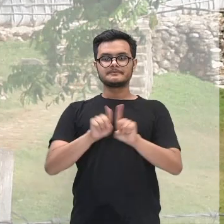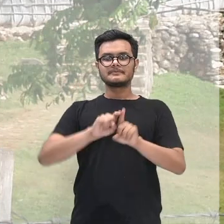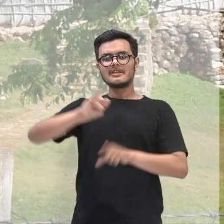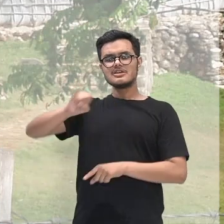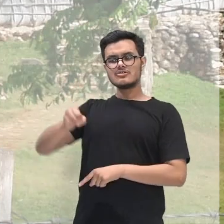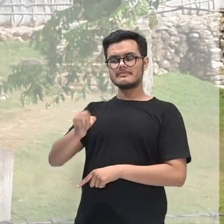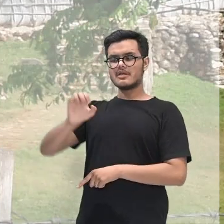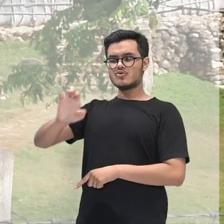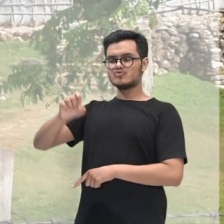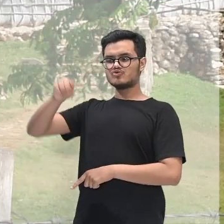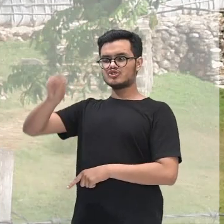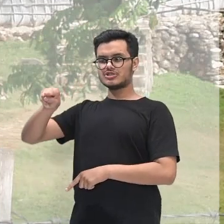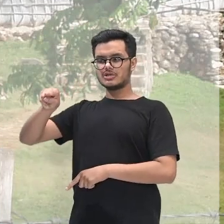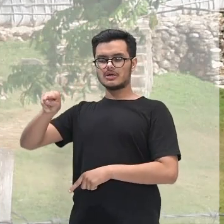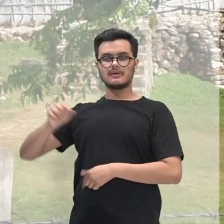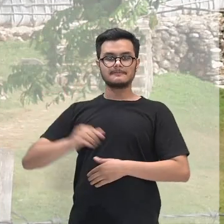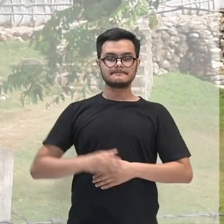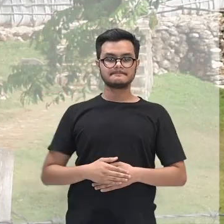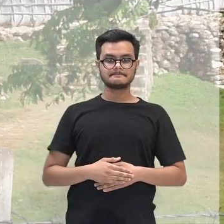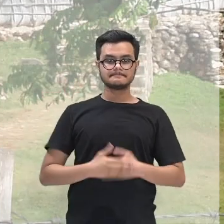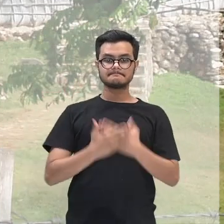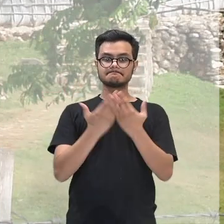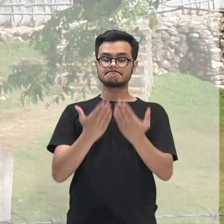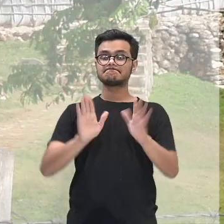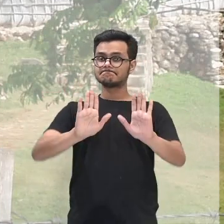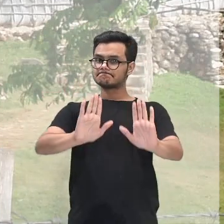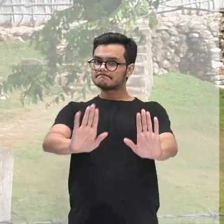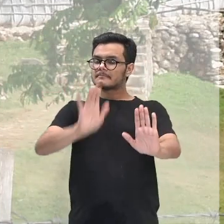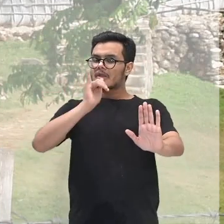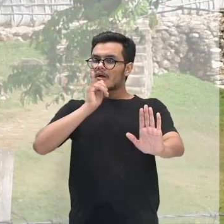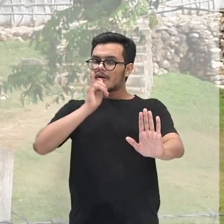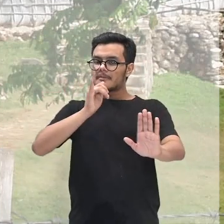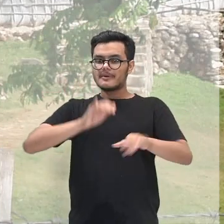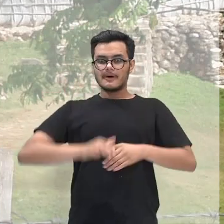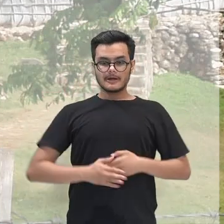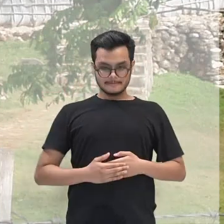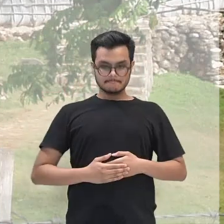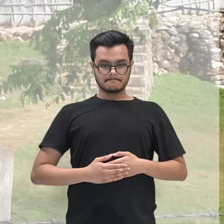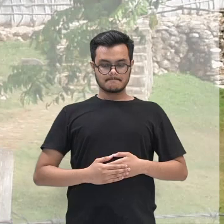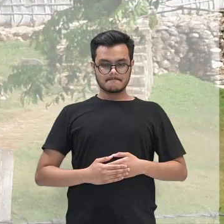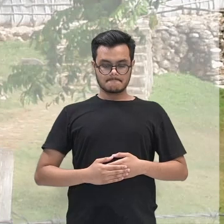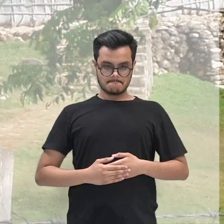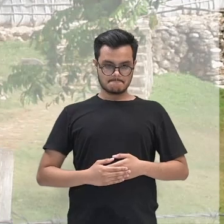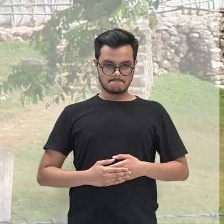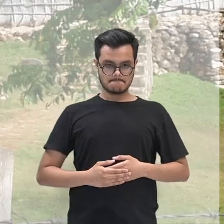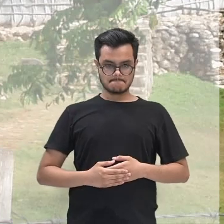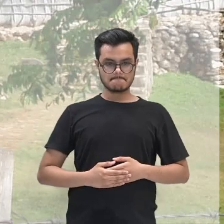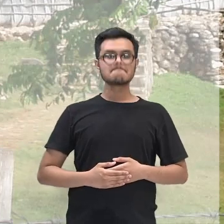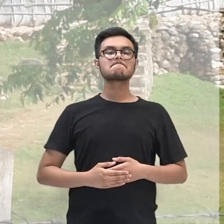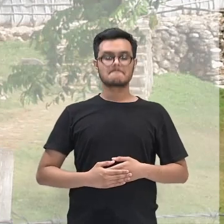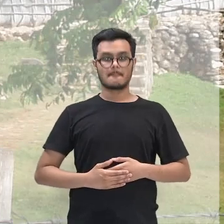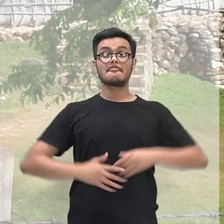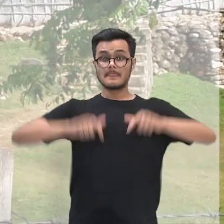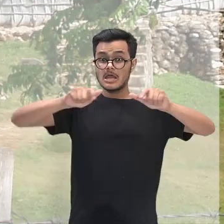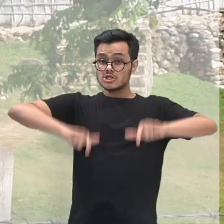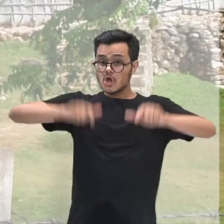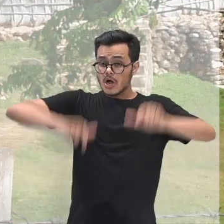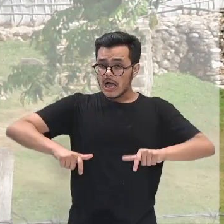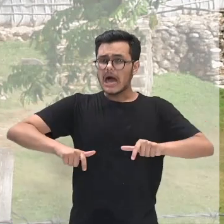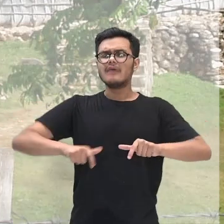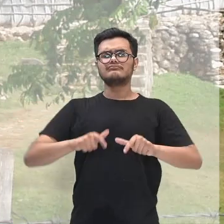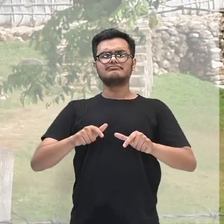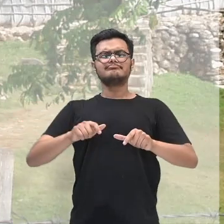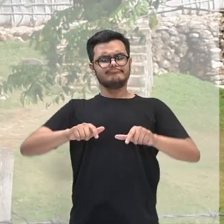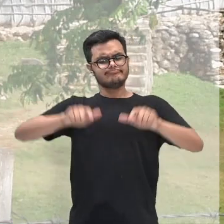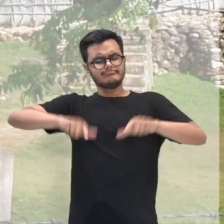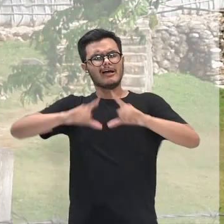G, embora esse principal foco das línguas G sejam nas regiões do Cerrado e do